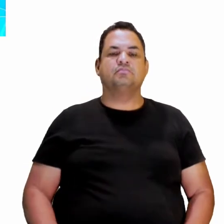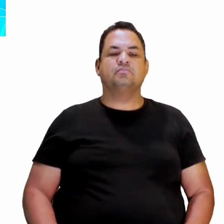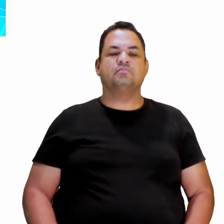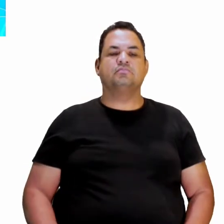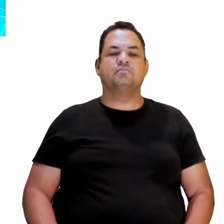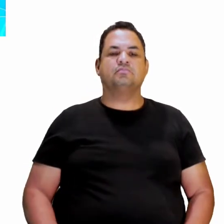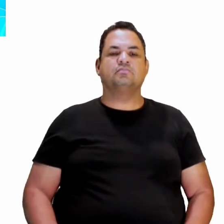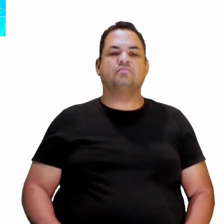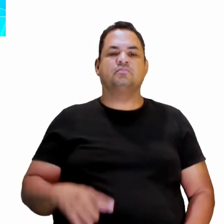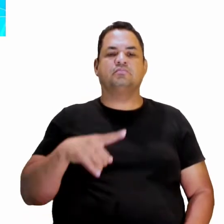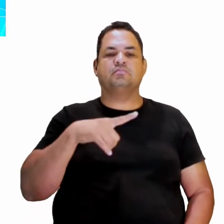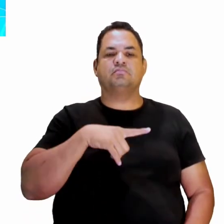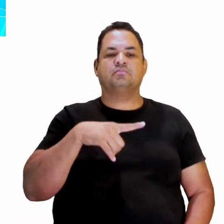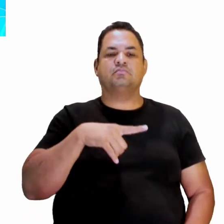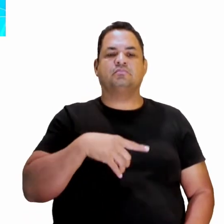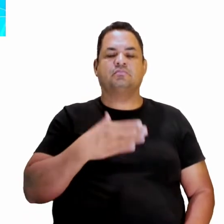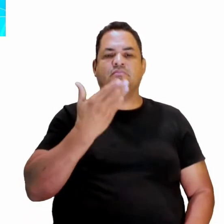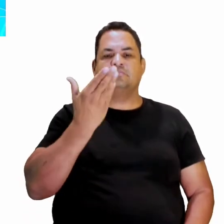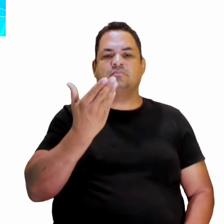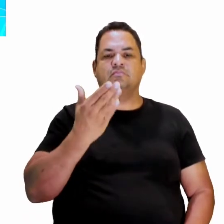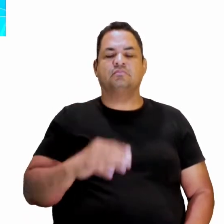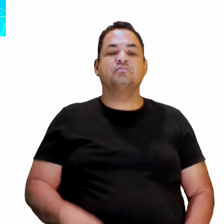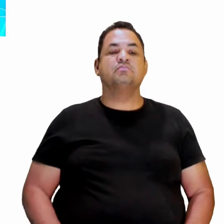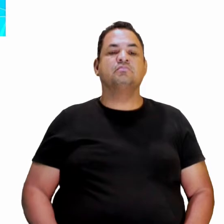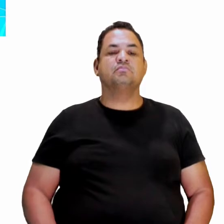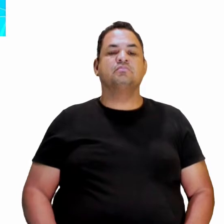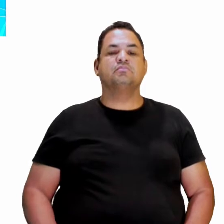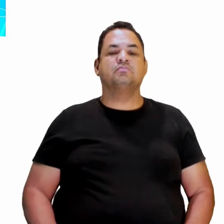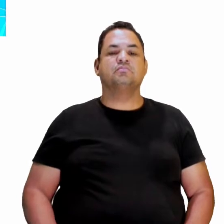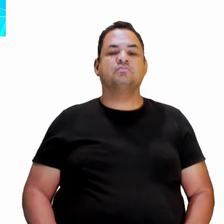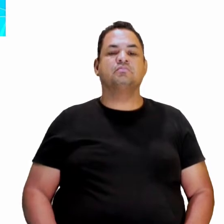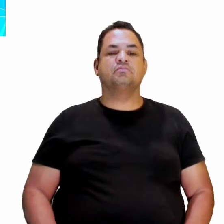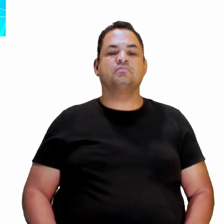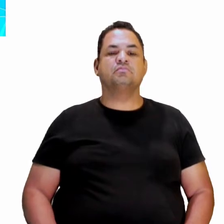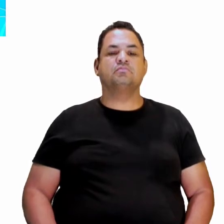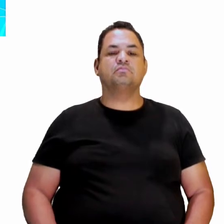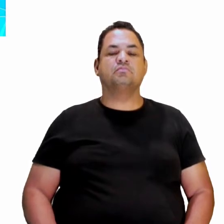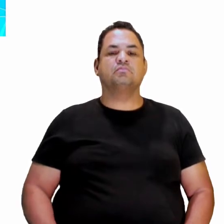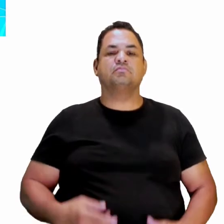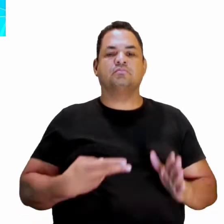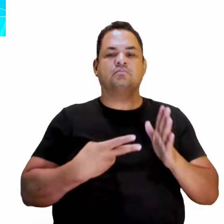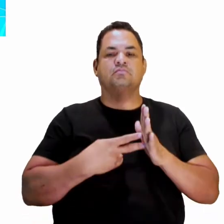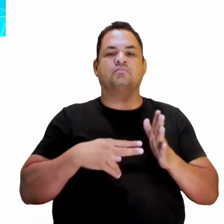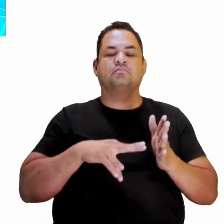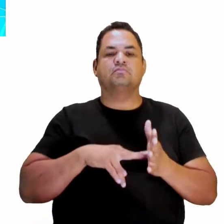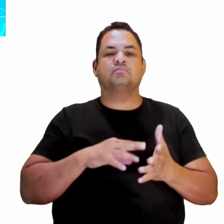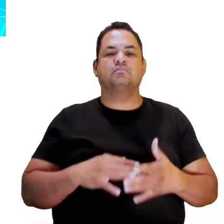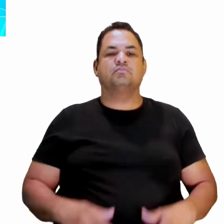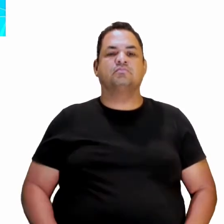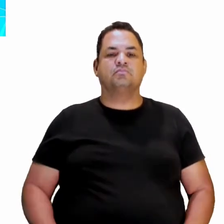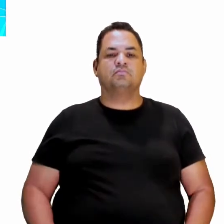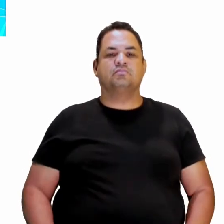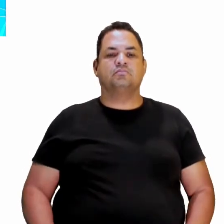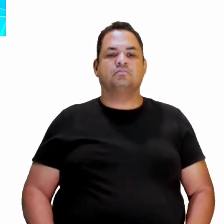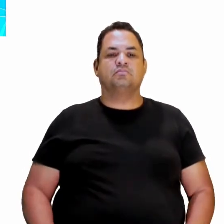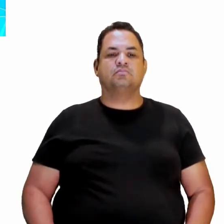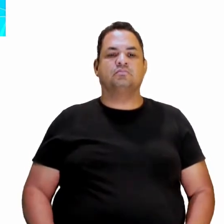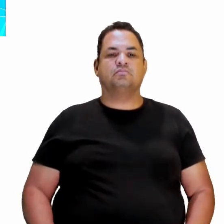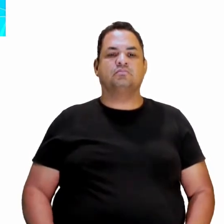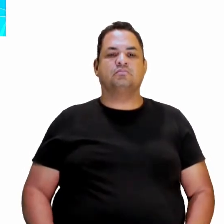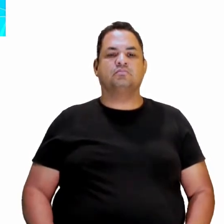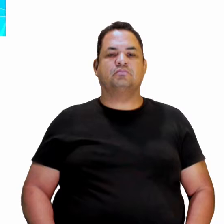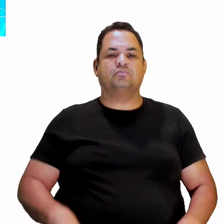Próximo, temos o snowstorm, que significa o quê? Tempestade